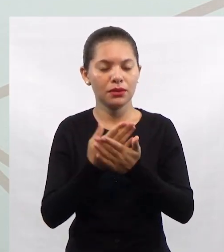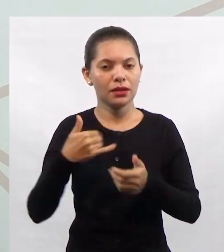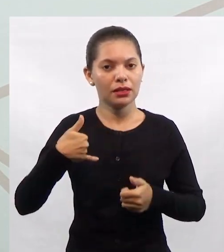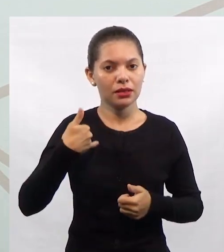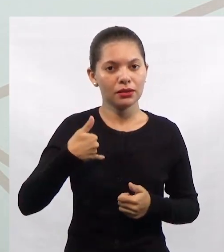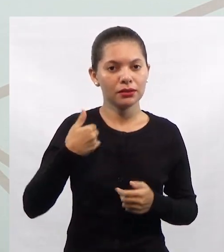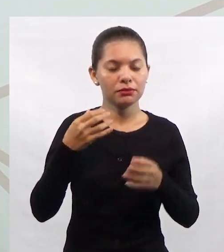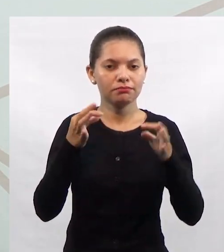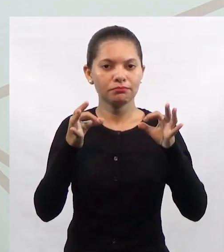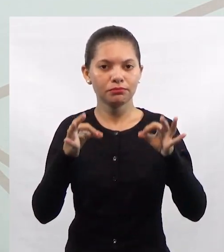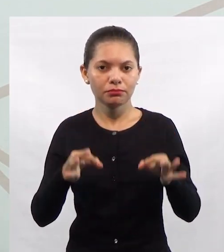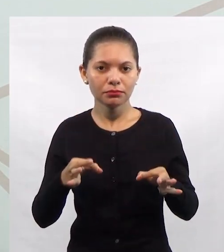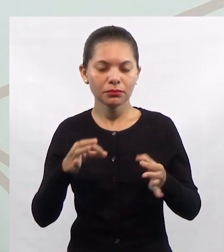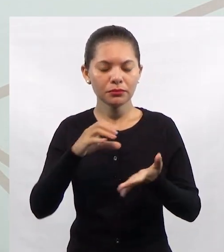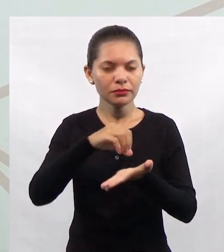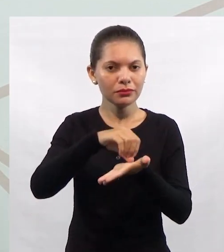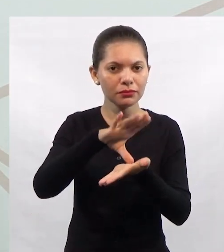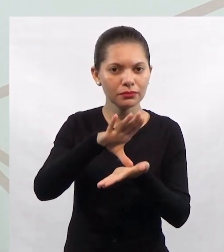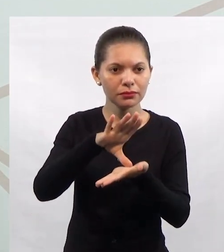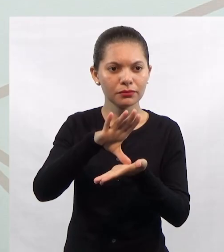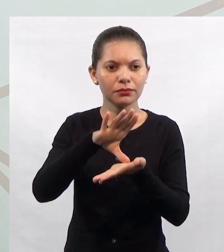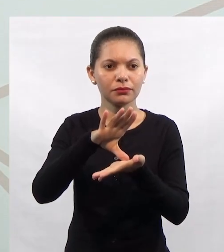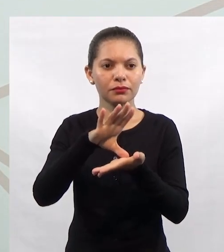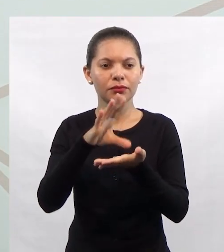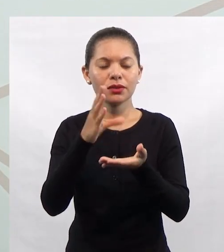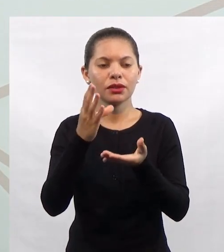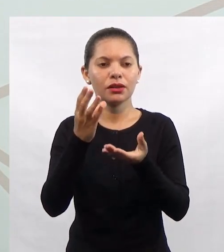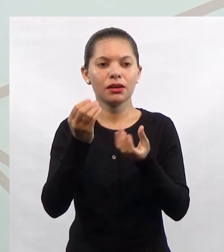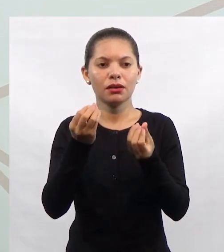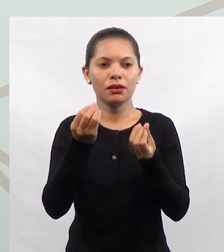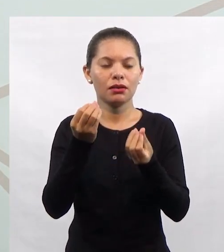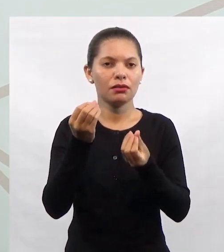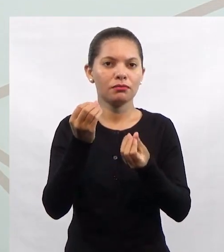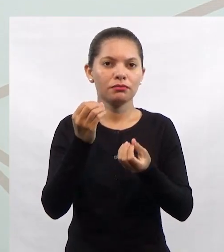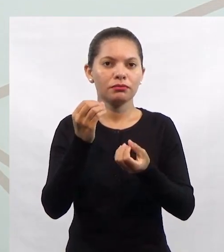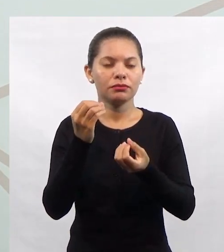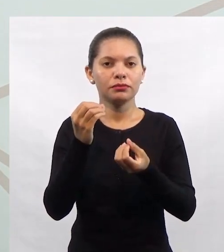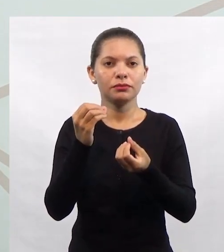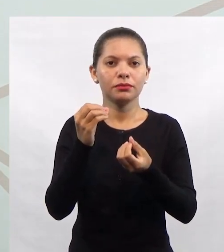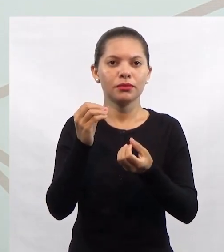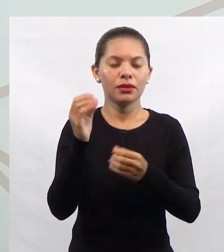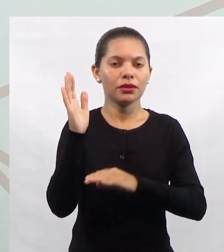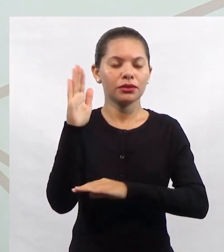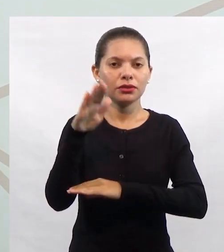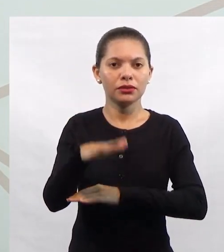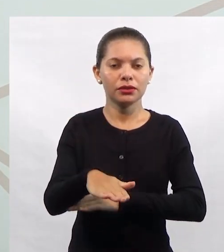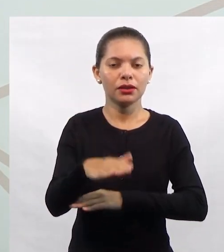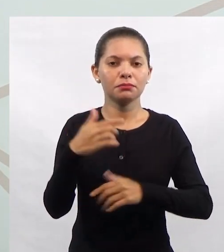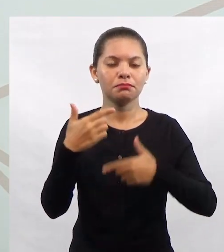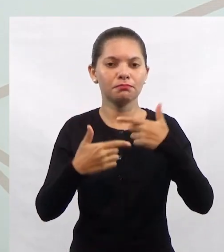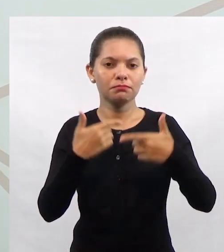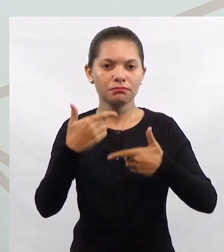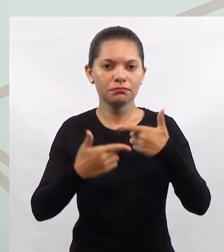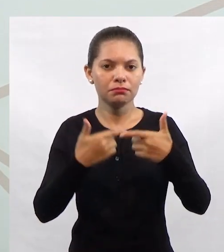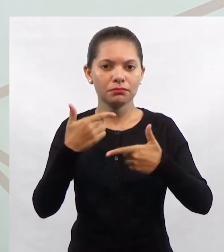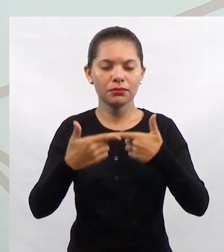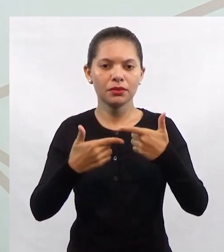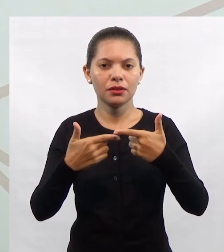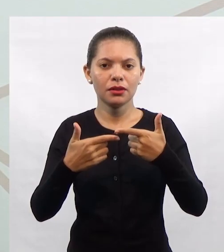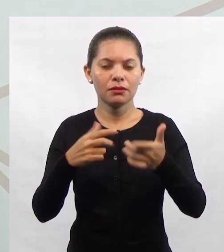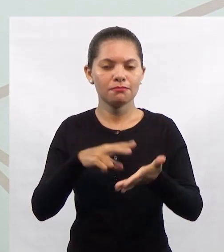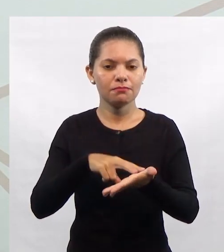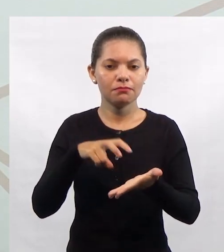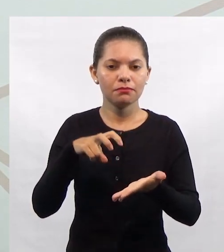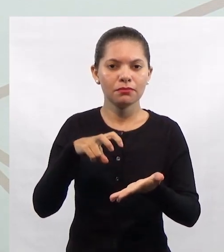regular, que é ofertado no período diurno, de manhã ou à tarde, para trabalhar. E aí